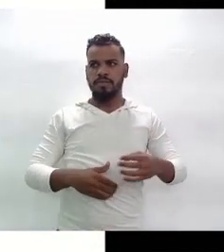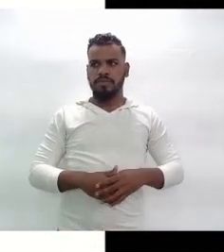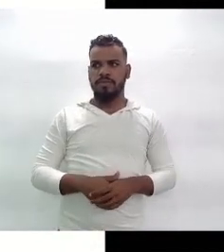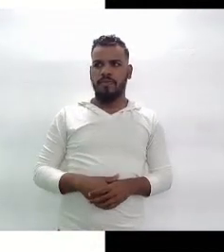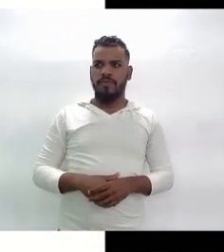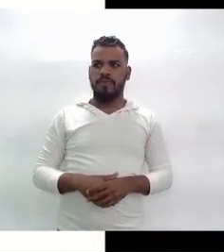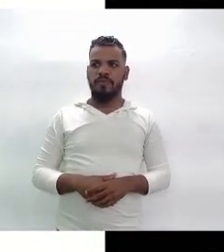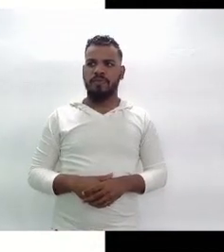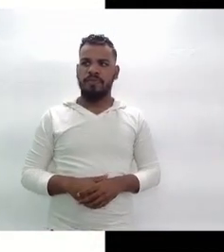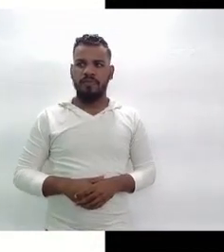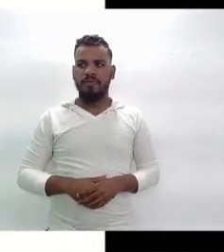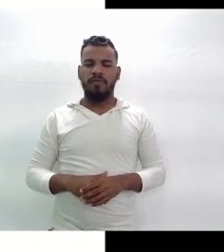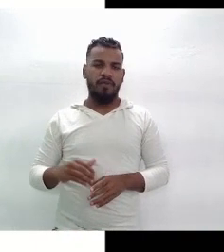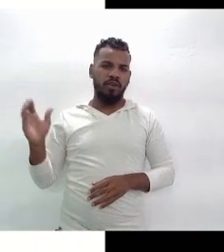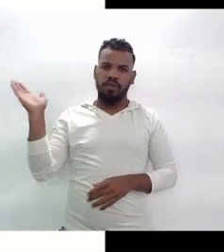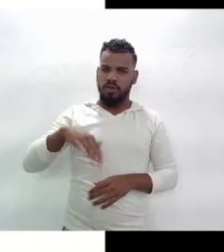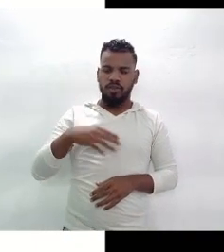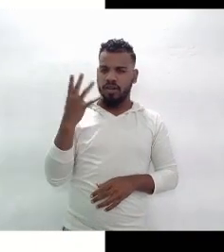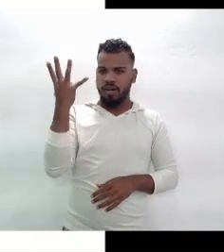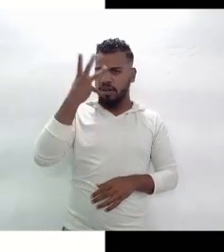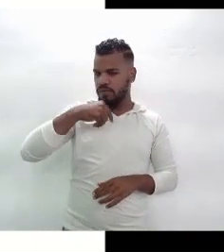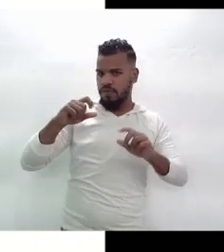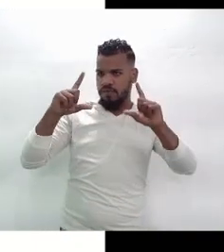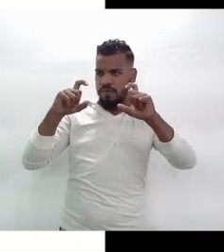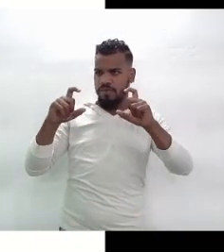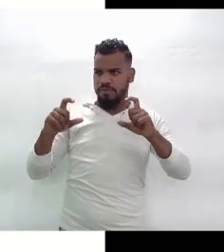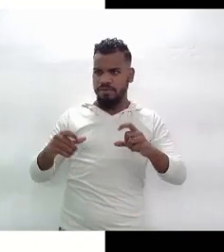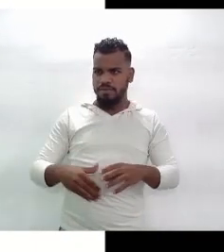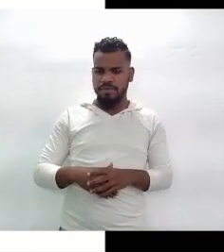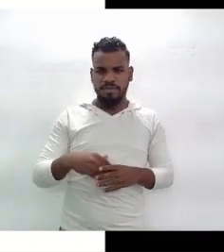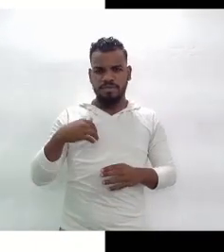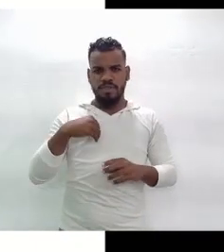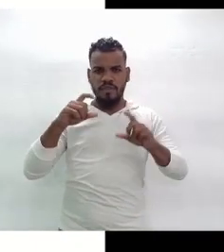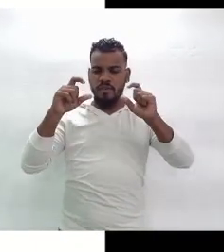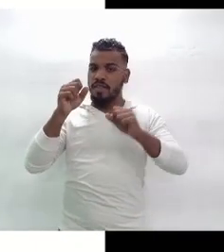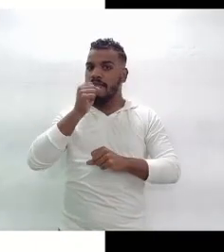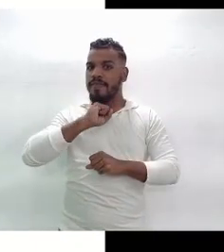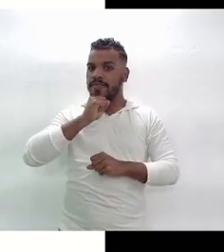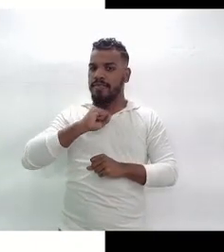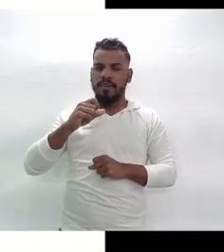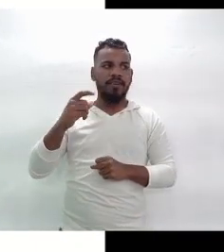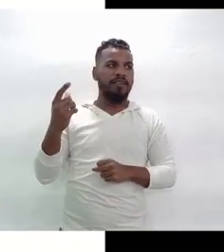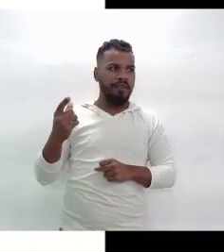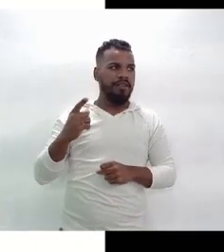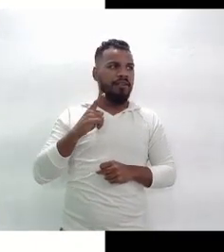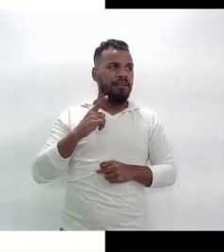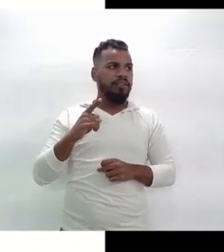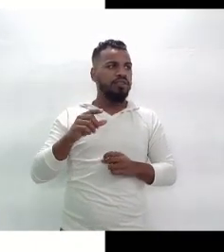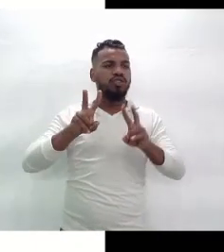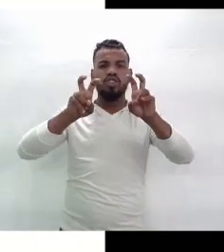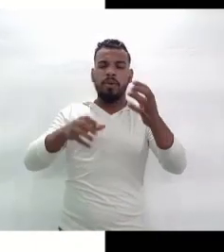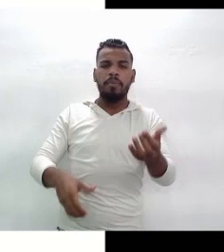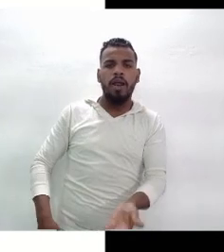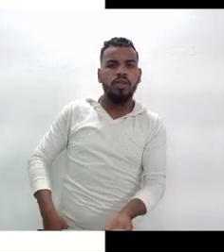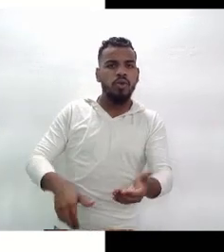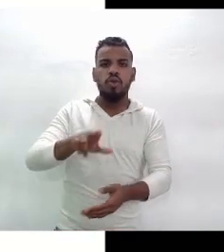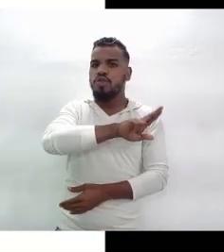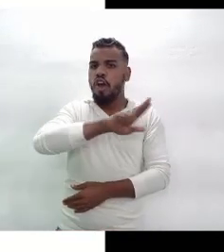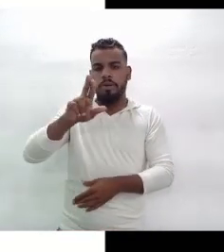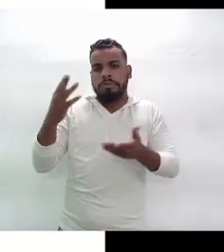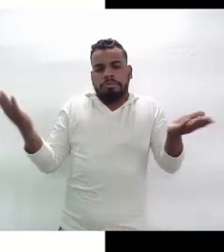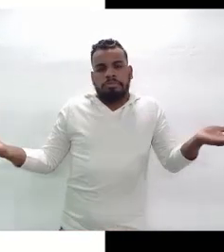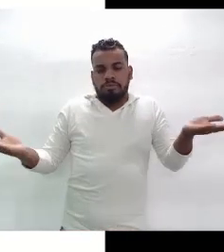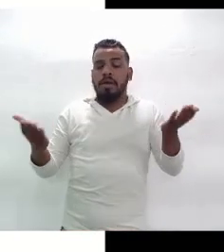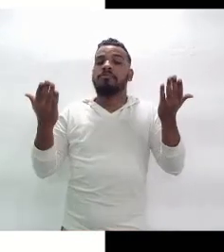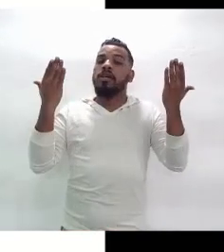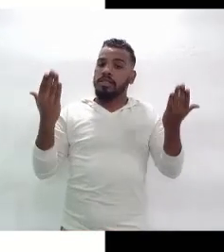sei não, eu trouxe porque achei linda a foto dela, assim, é uma das fotos mais antigas que a gente tem de registro do maracatu. E